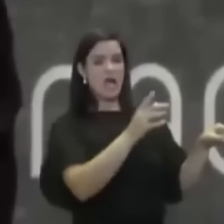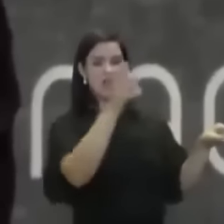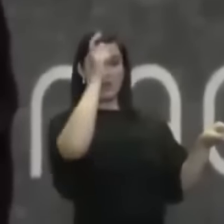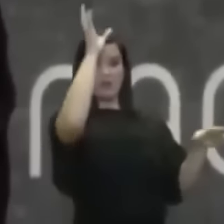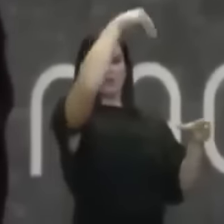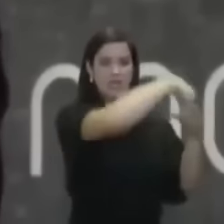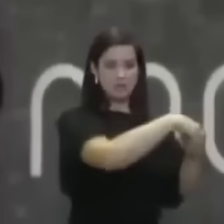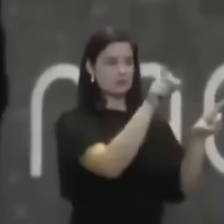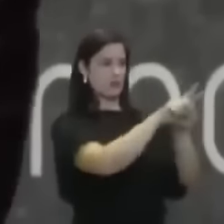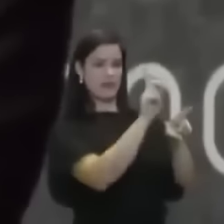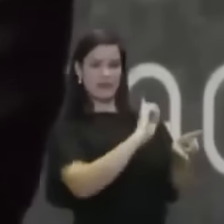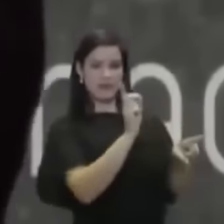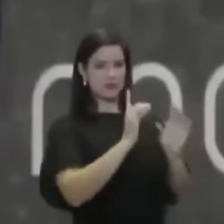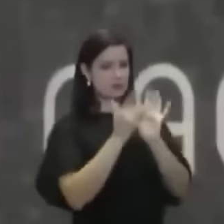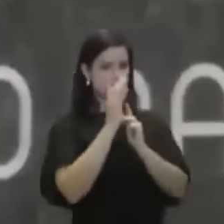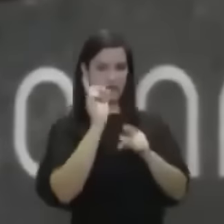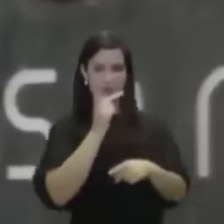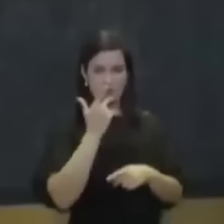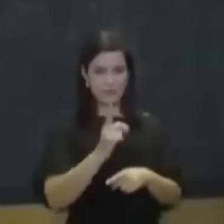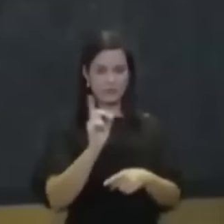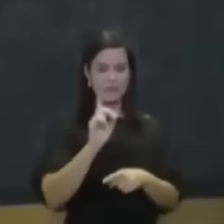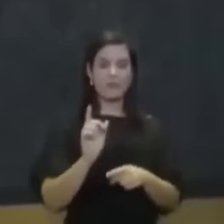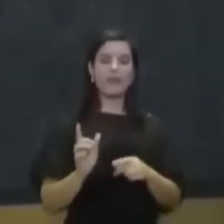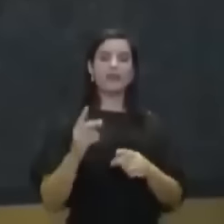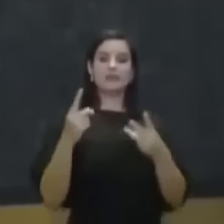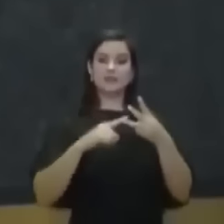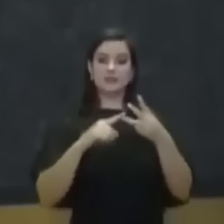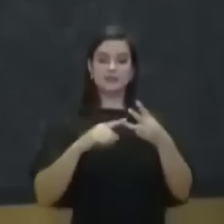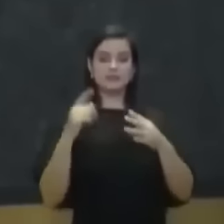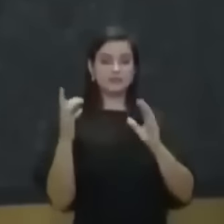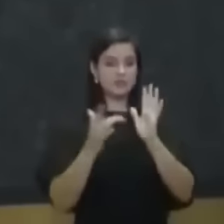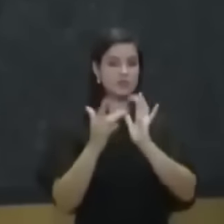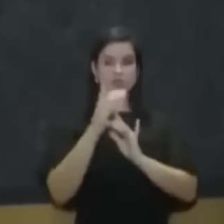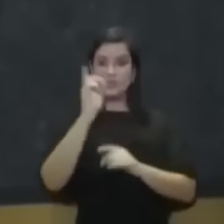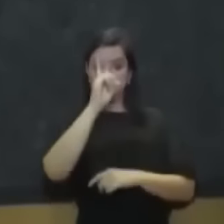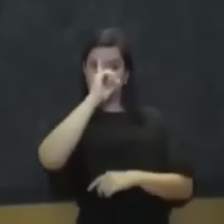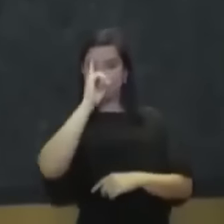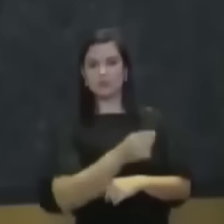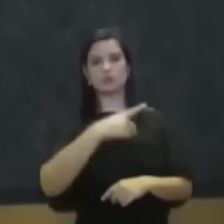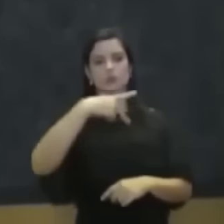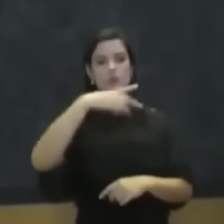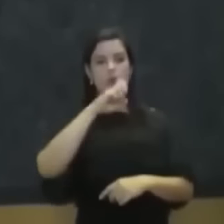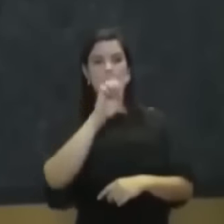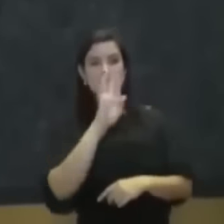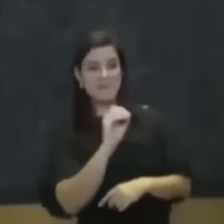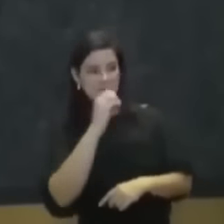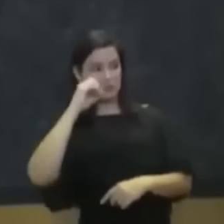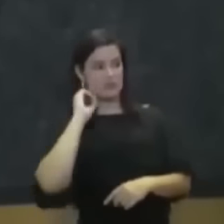não disse isso. Terceiro, Jesus não mandou Pedro arredar, Jesus mandou Satanás arredar.